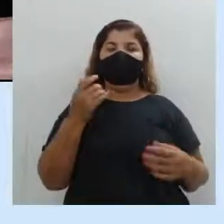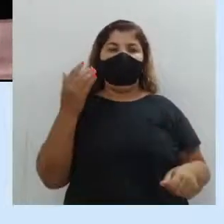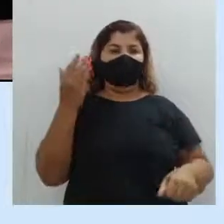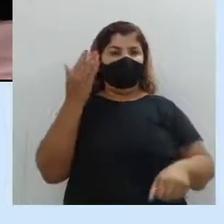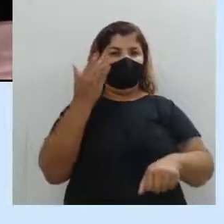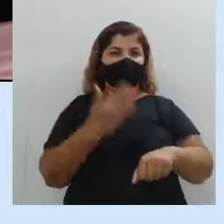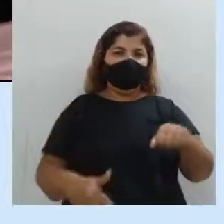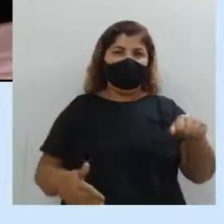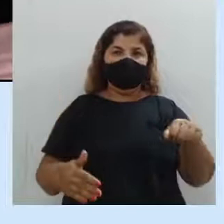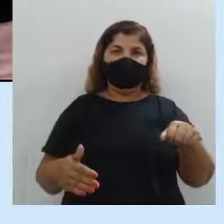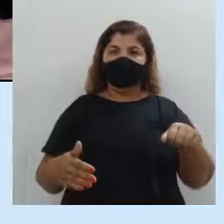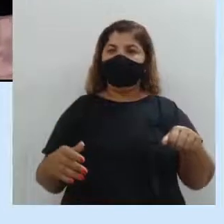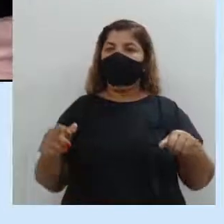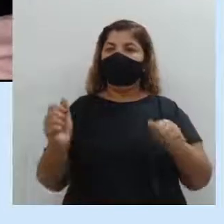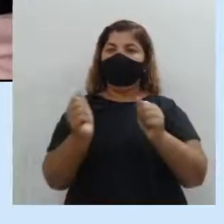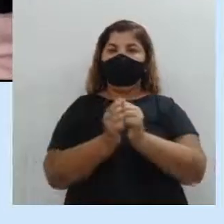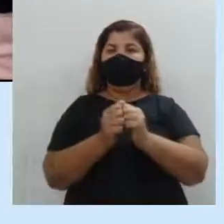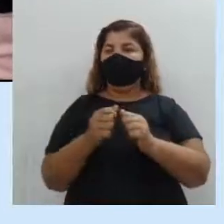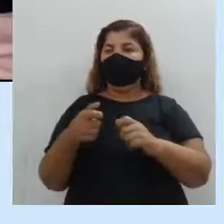feriu-se com a faca.